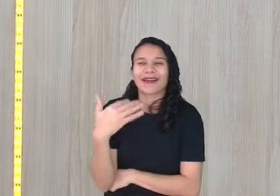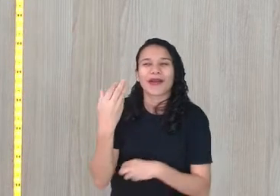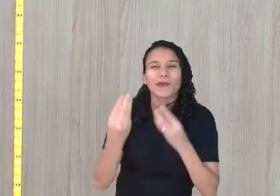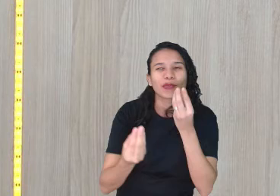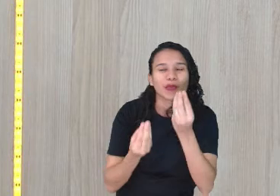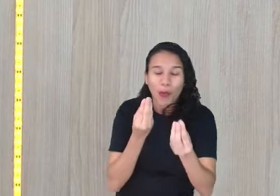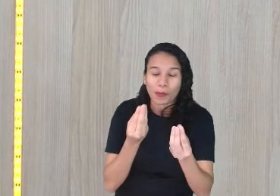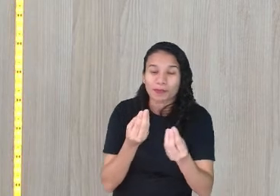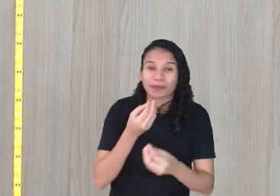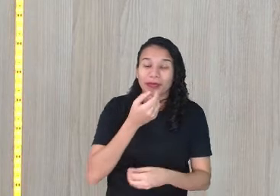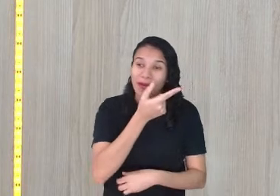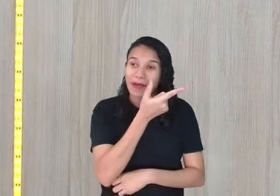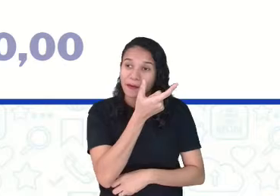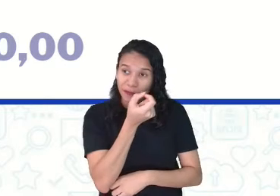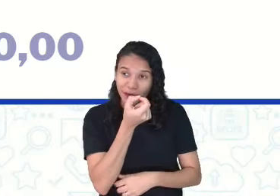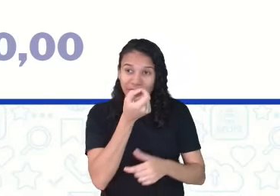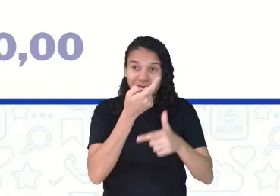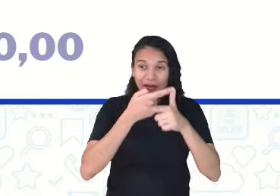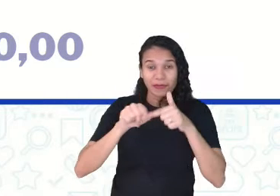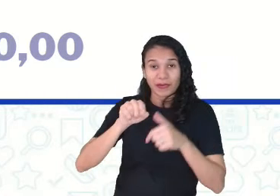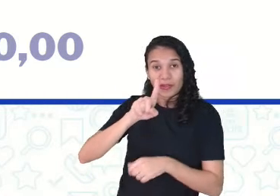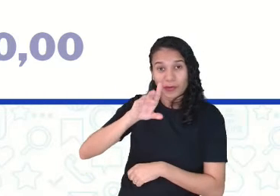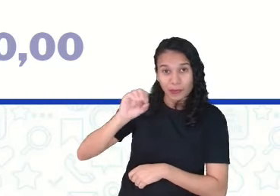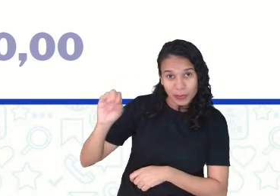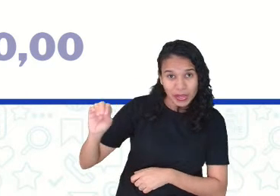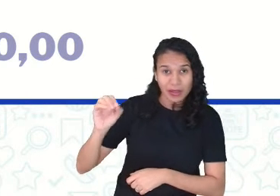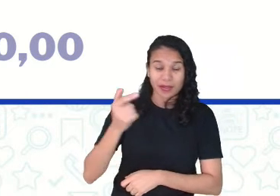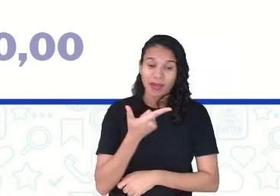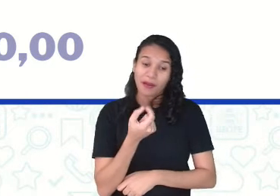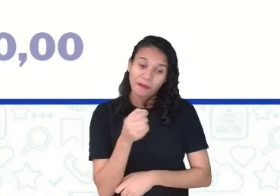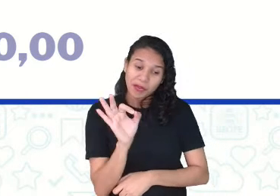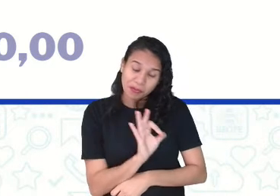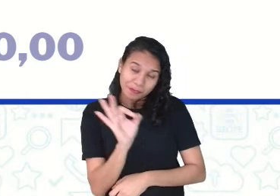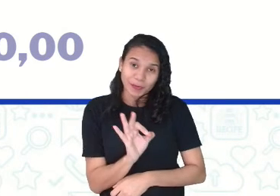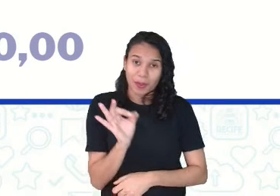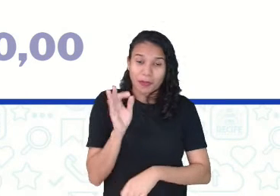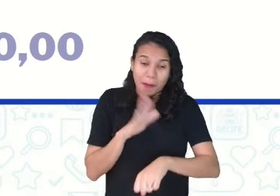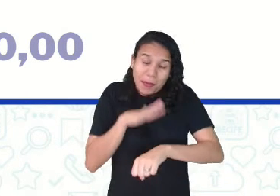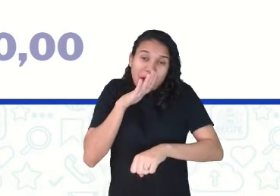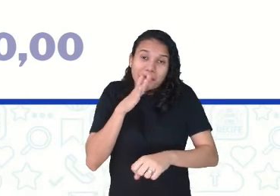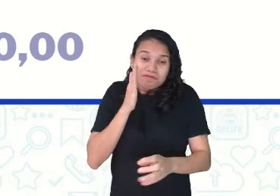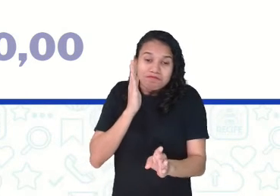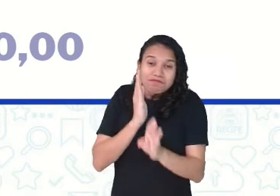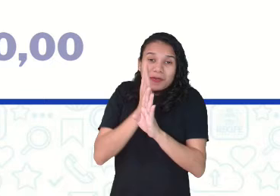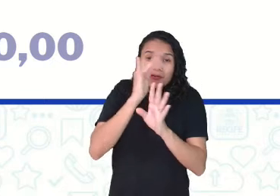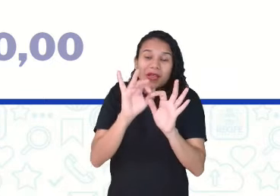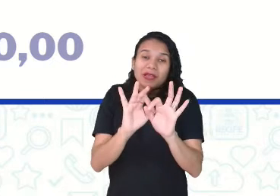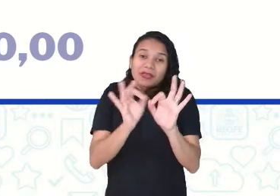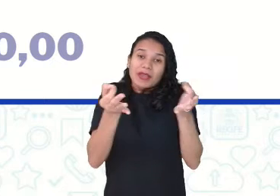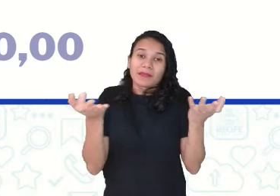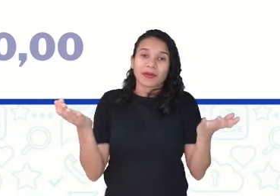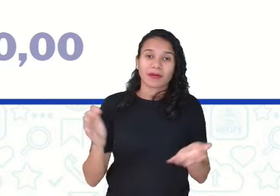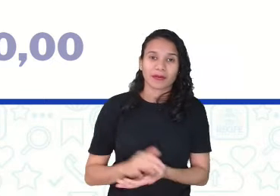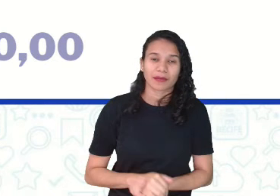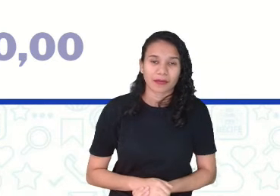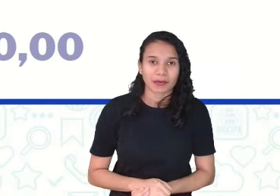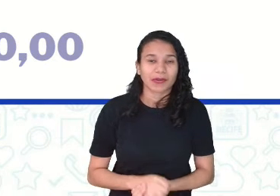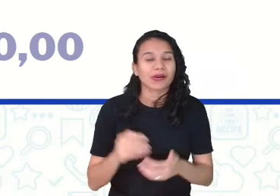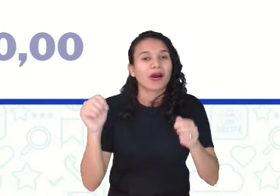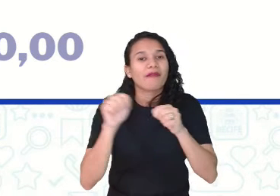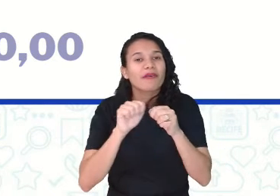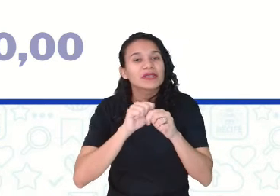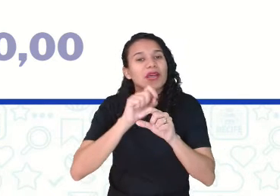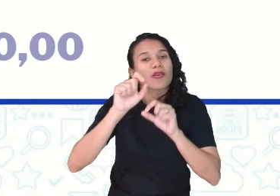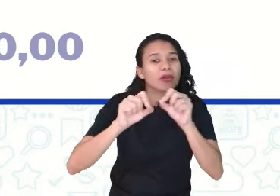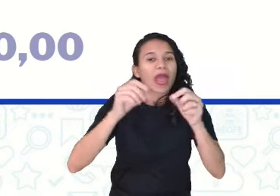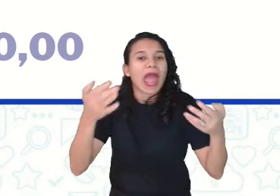ficar 20 dividido por 100, 20%. Isso. Direto, né? Fazendo a simplificação. Né? Não,